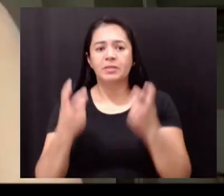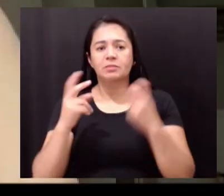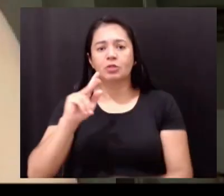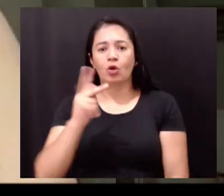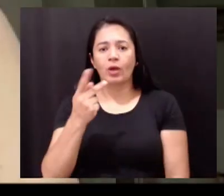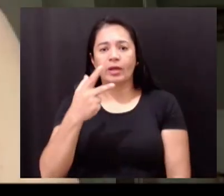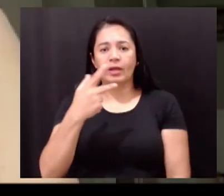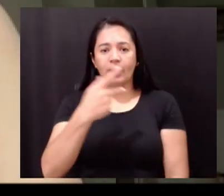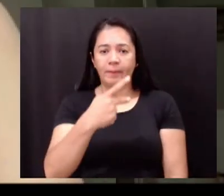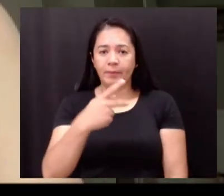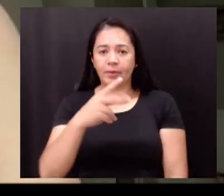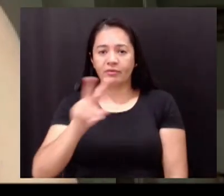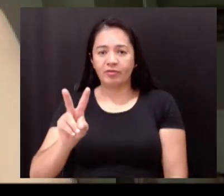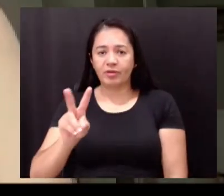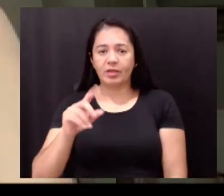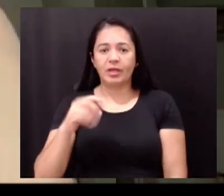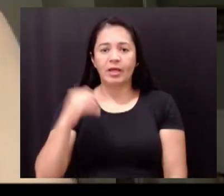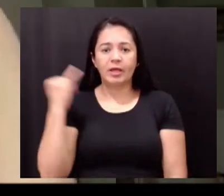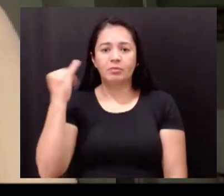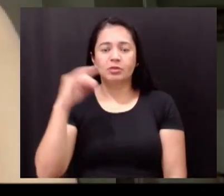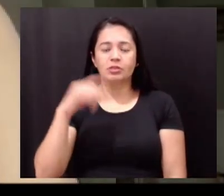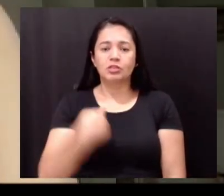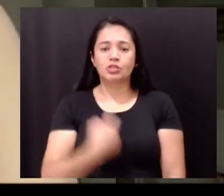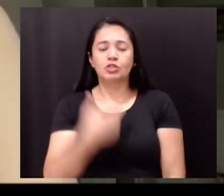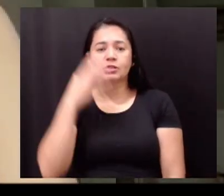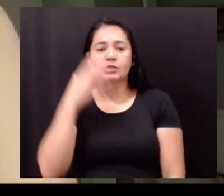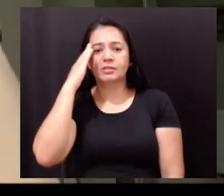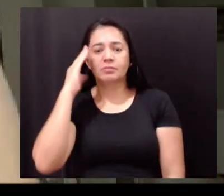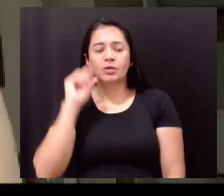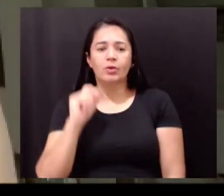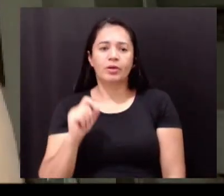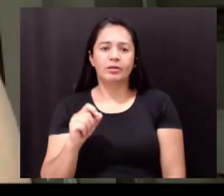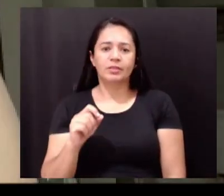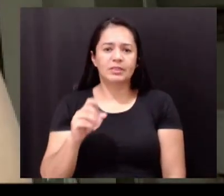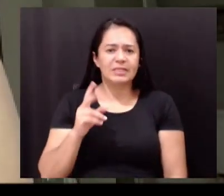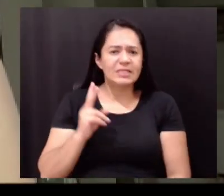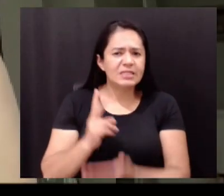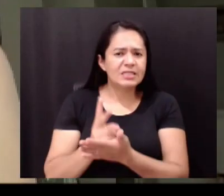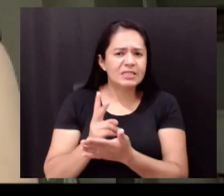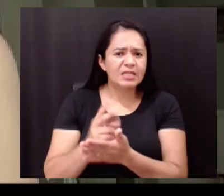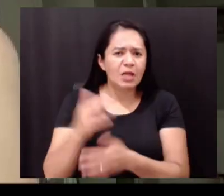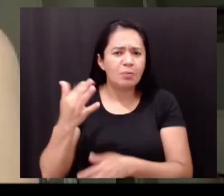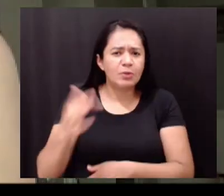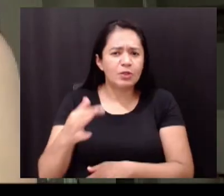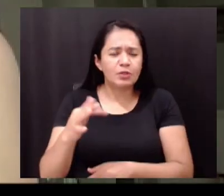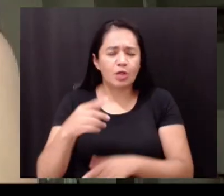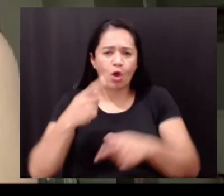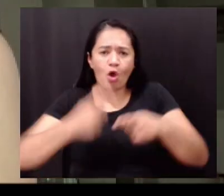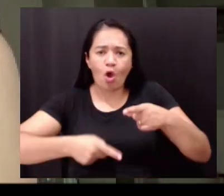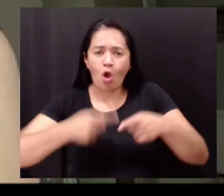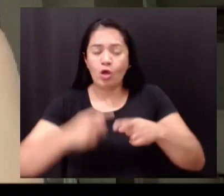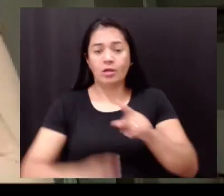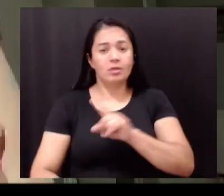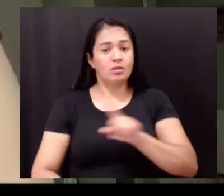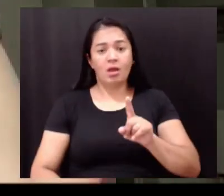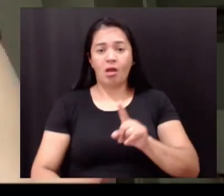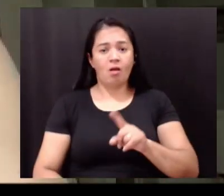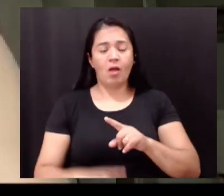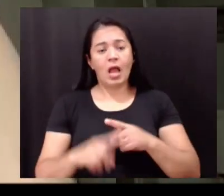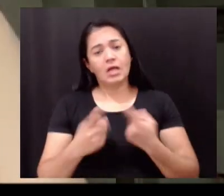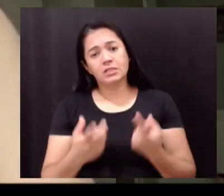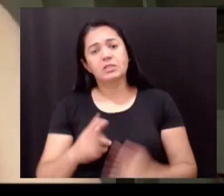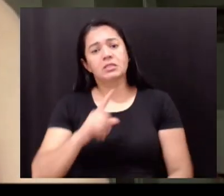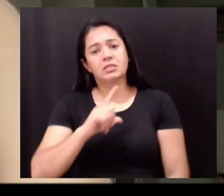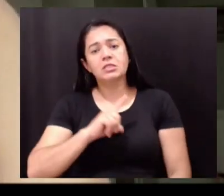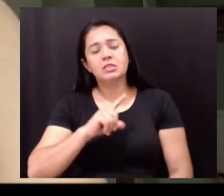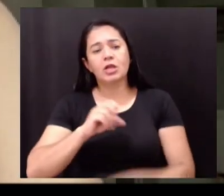importante que a gente saiba, Ana, que nem sempre vai ter lesão. Então, a mulher ela pode ser portadora do vírus HPV e não